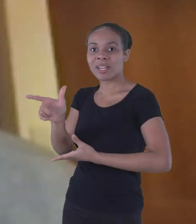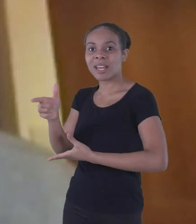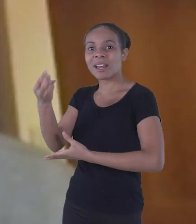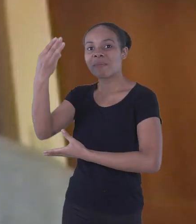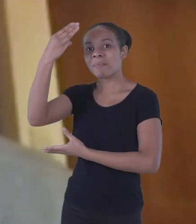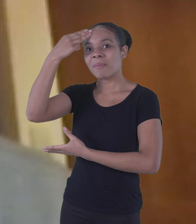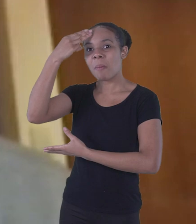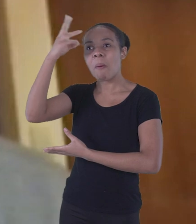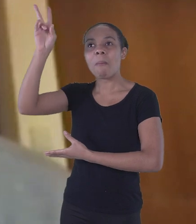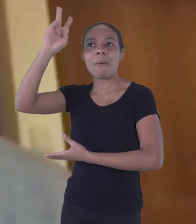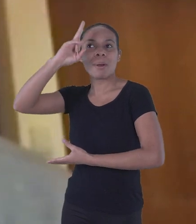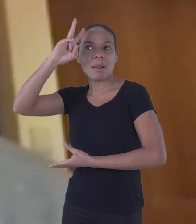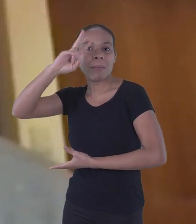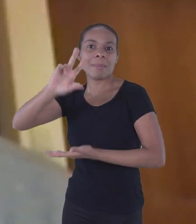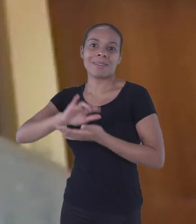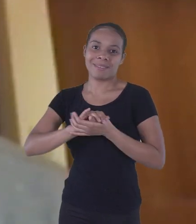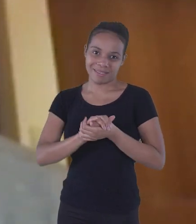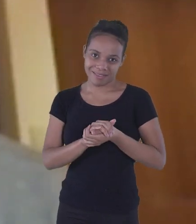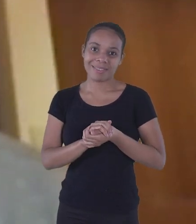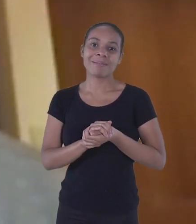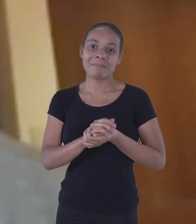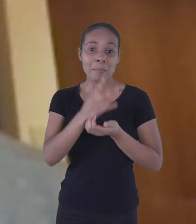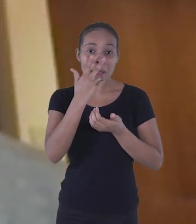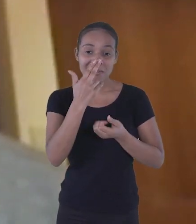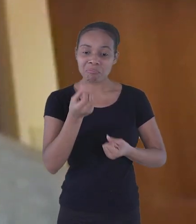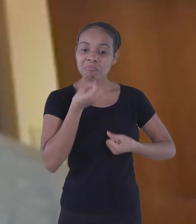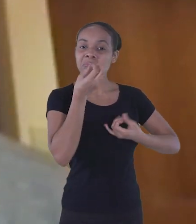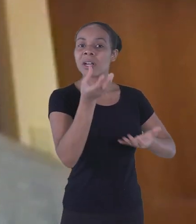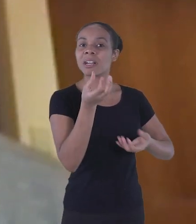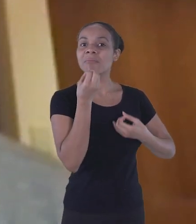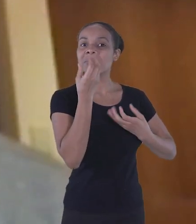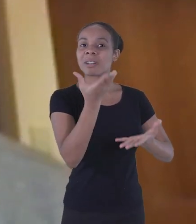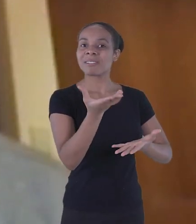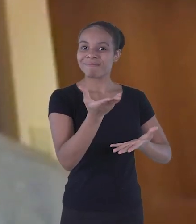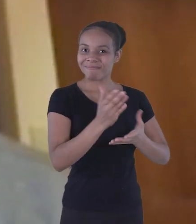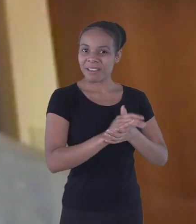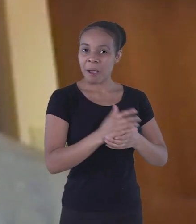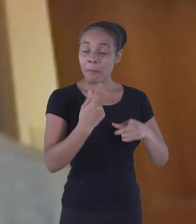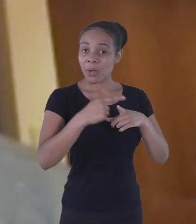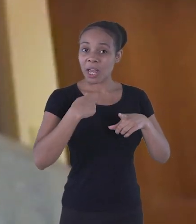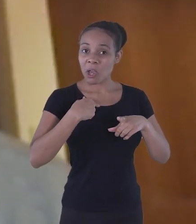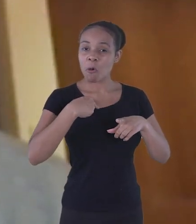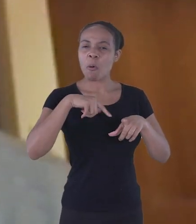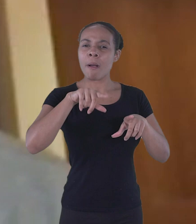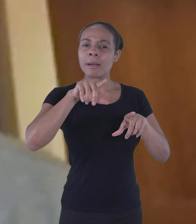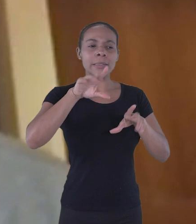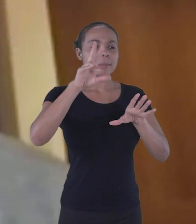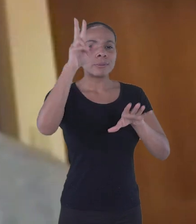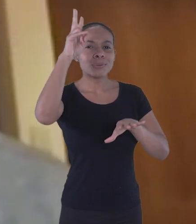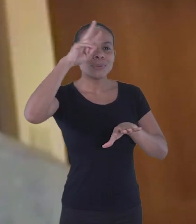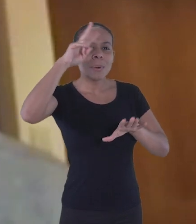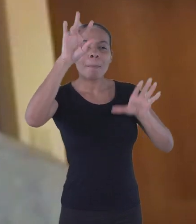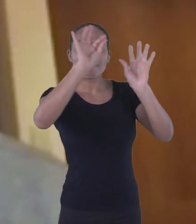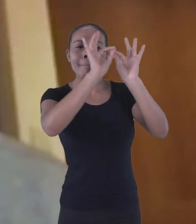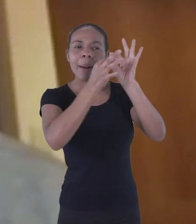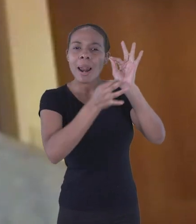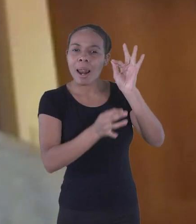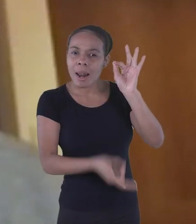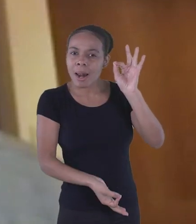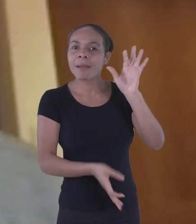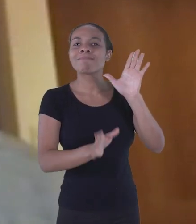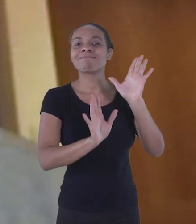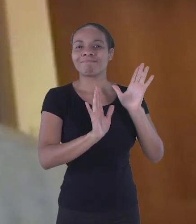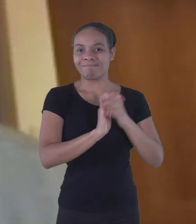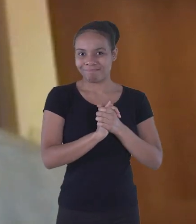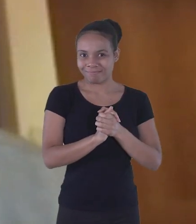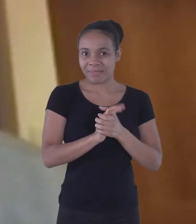mira, porque eu não pretendi contar uma história completa, não pretendi fazer uma memória da